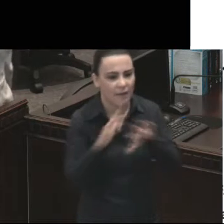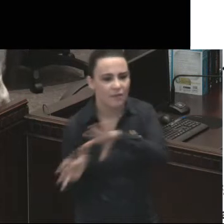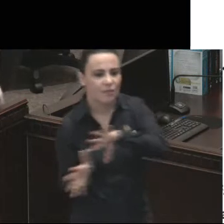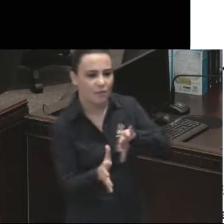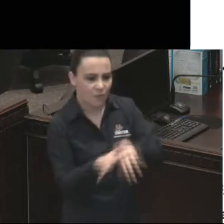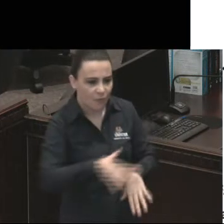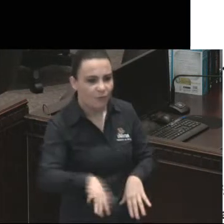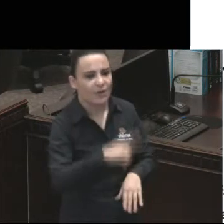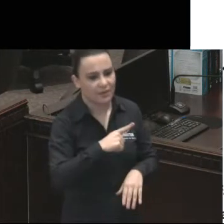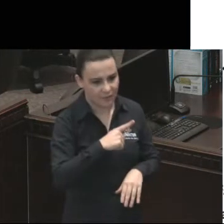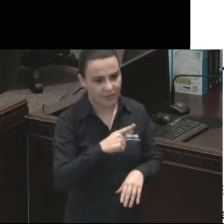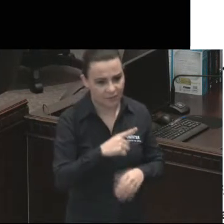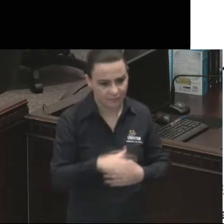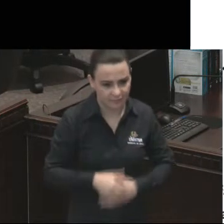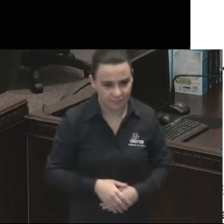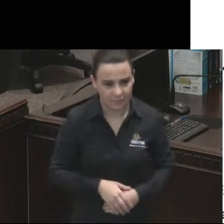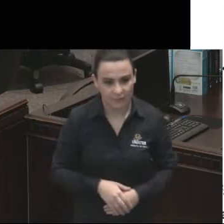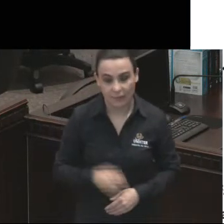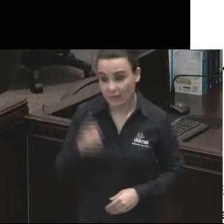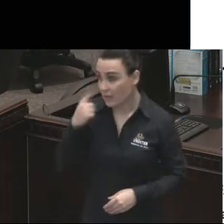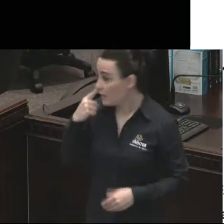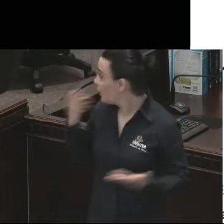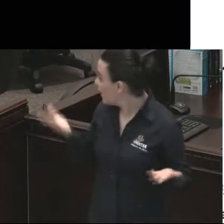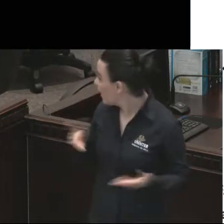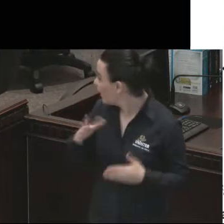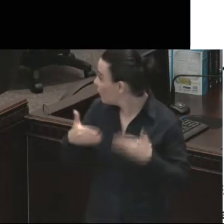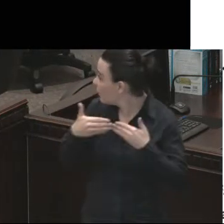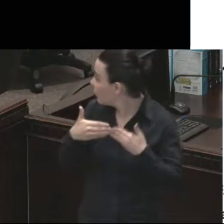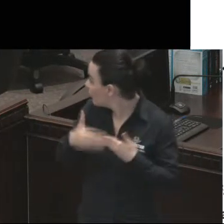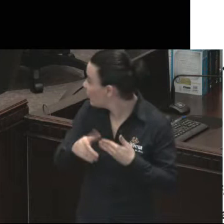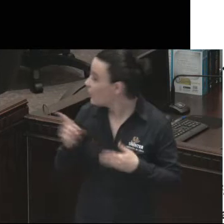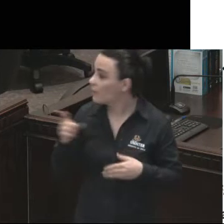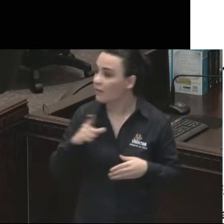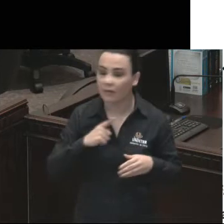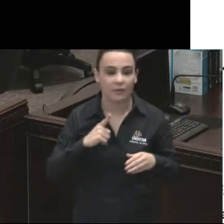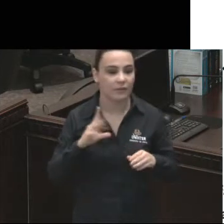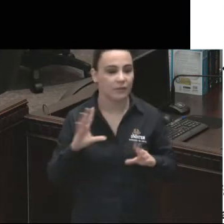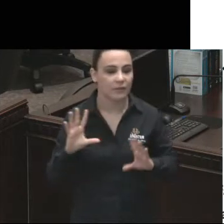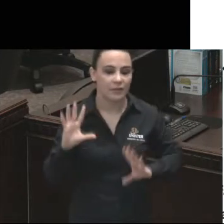Então, seria isso, e na sequência então, a gente vai apresentar um pouquinho da parte dos fármacos.